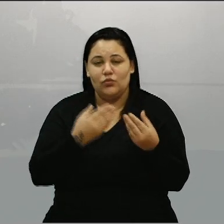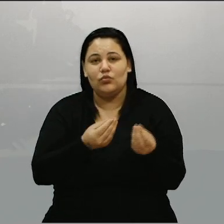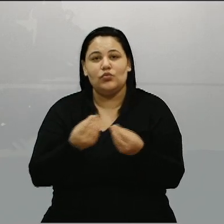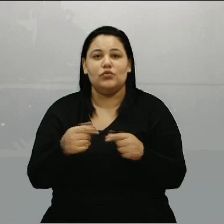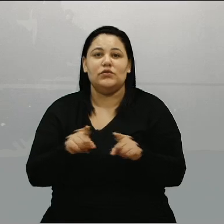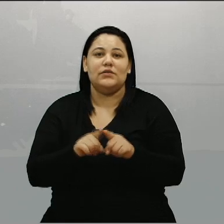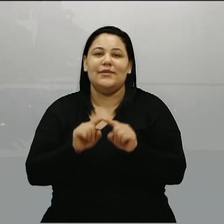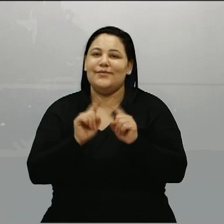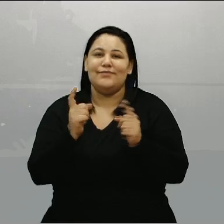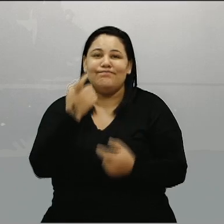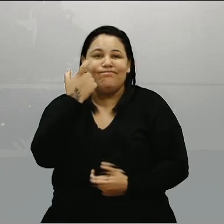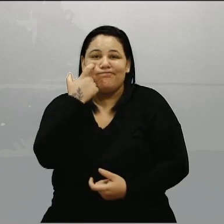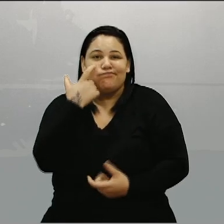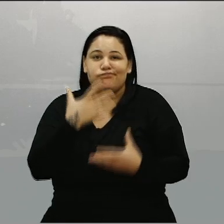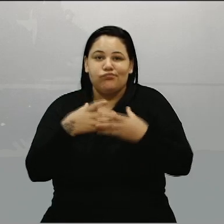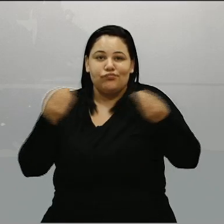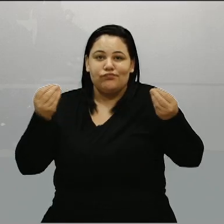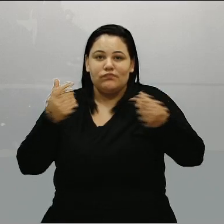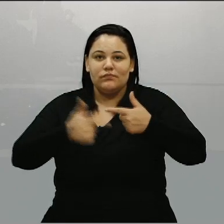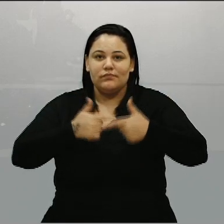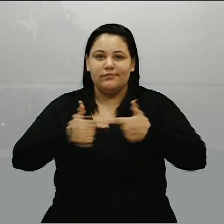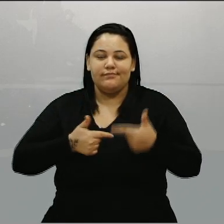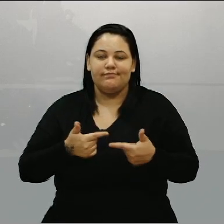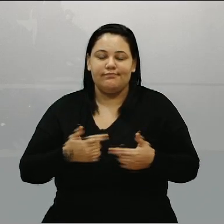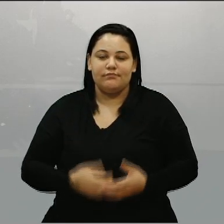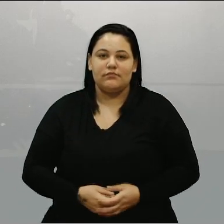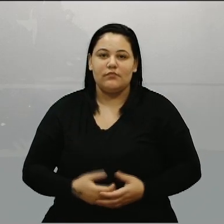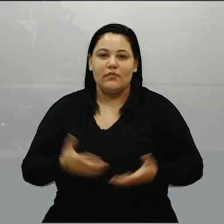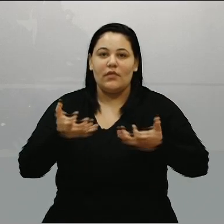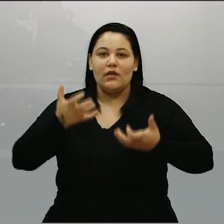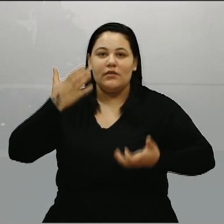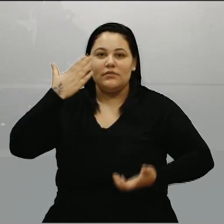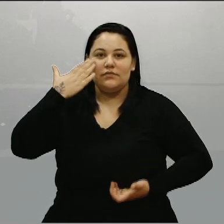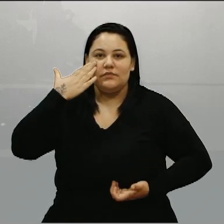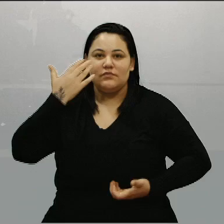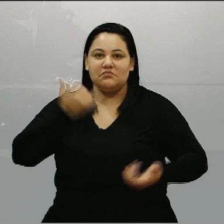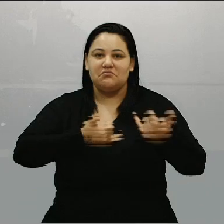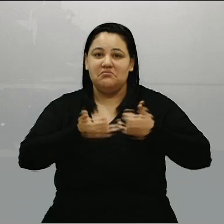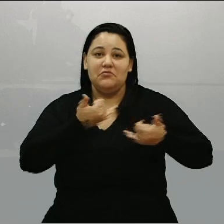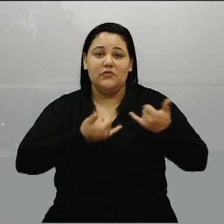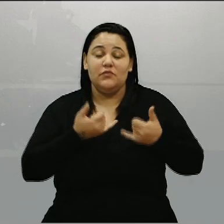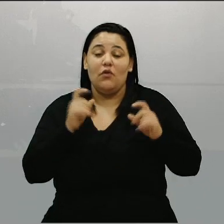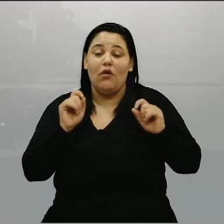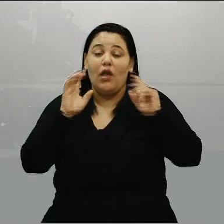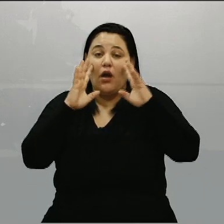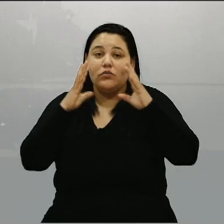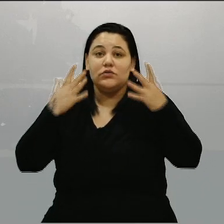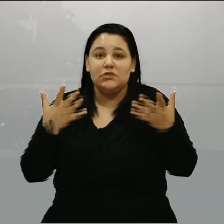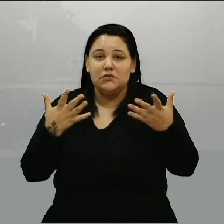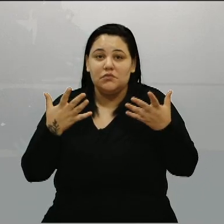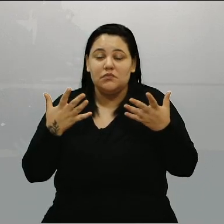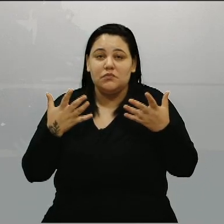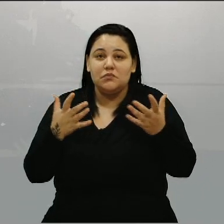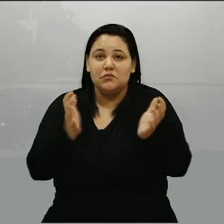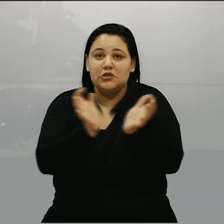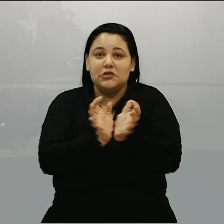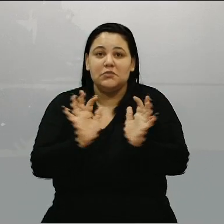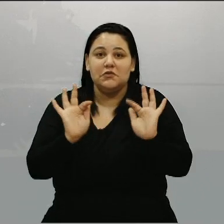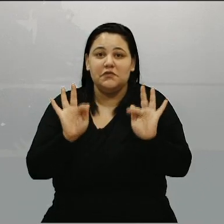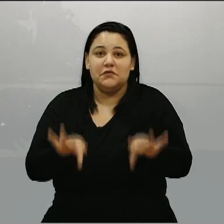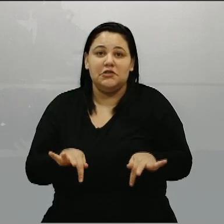vê mais essa equipe trabalhando. Gostaríamos de ter alguma informação sobre se essa equipe foi extinta